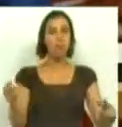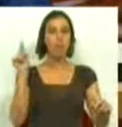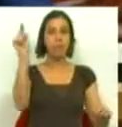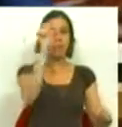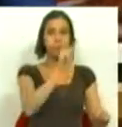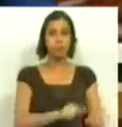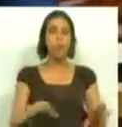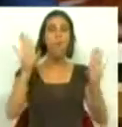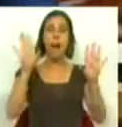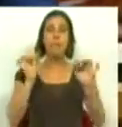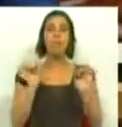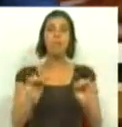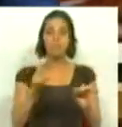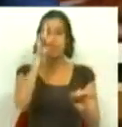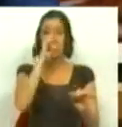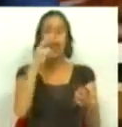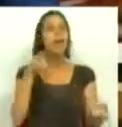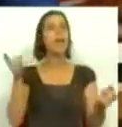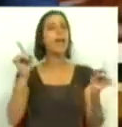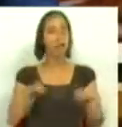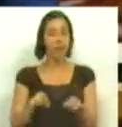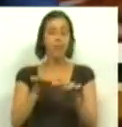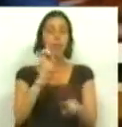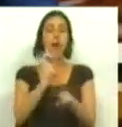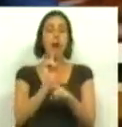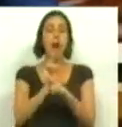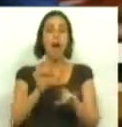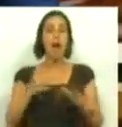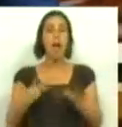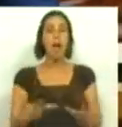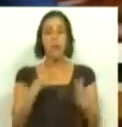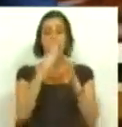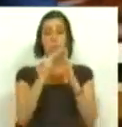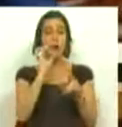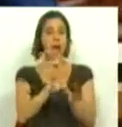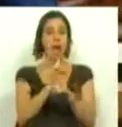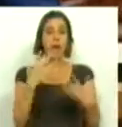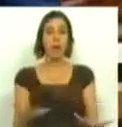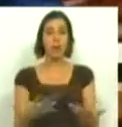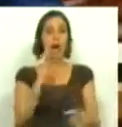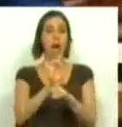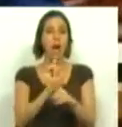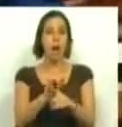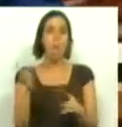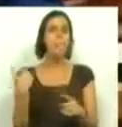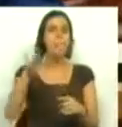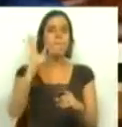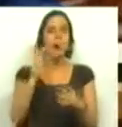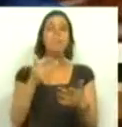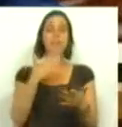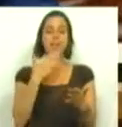municípios. Só que esses, relembro, eram os esteios do atual modelo, precisamente aqueles que